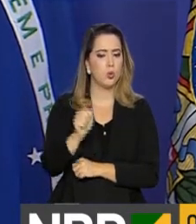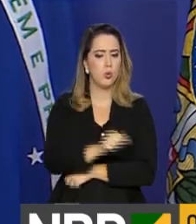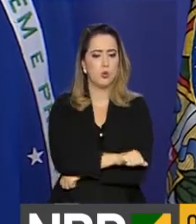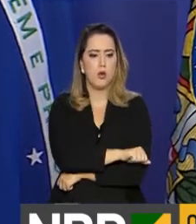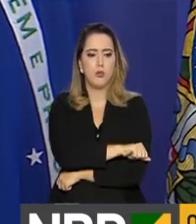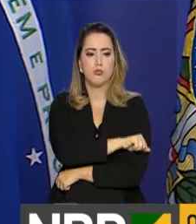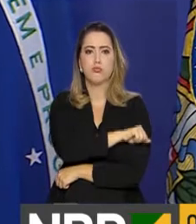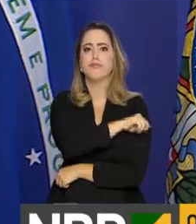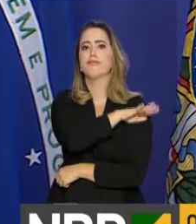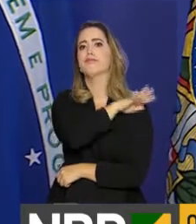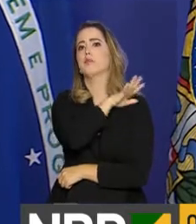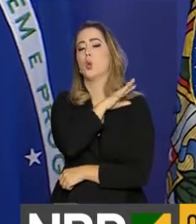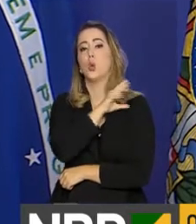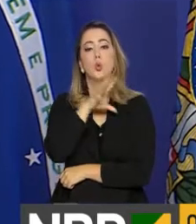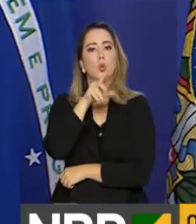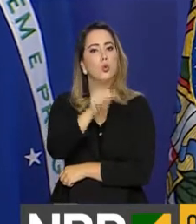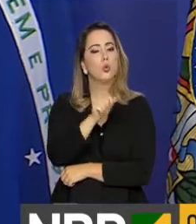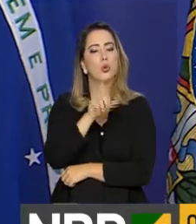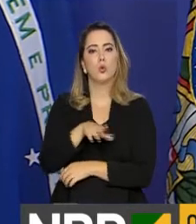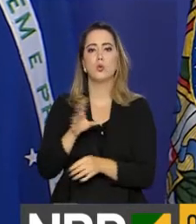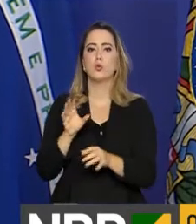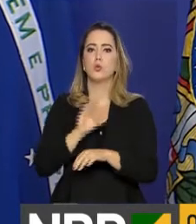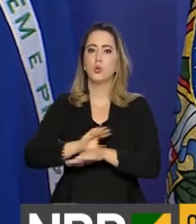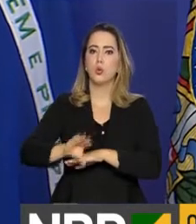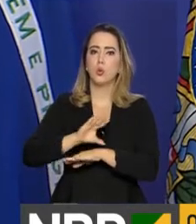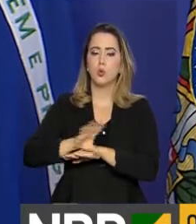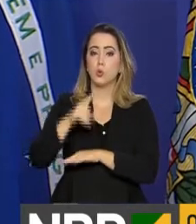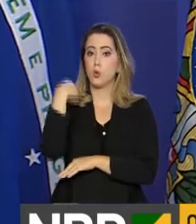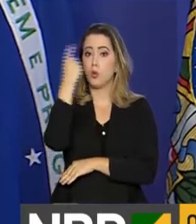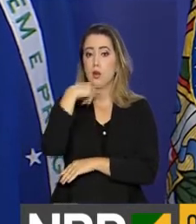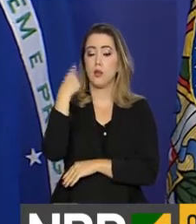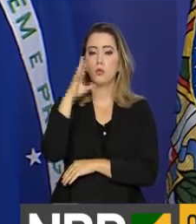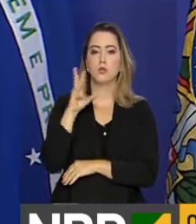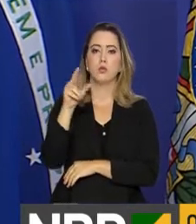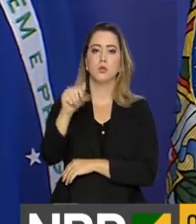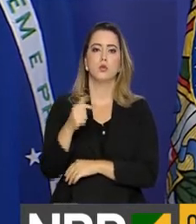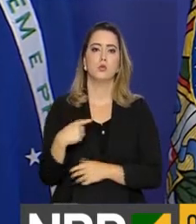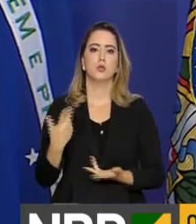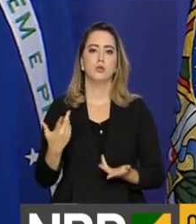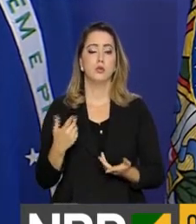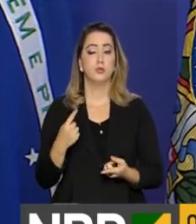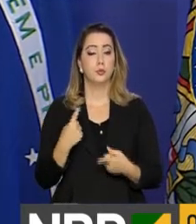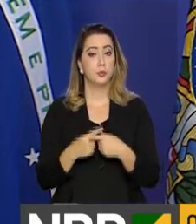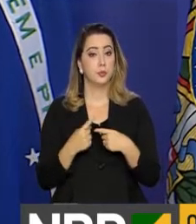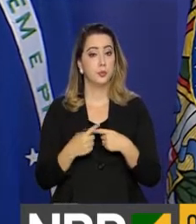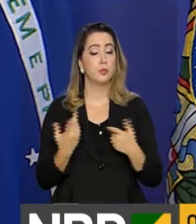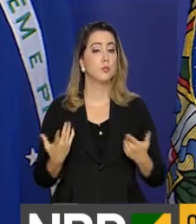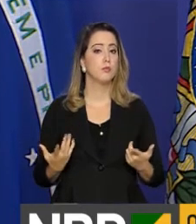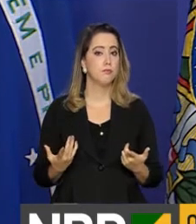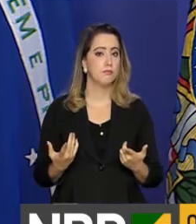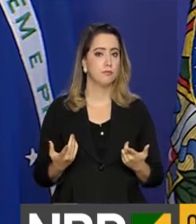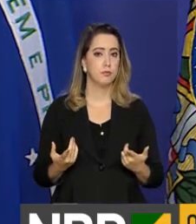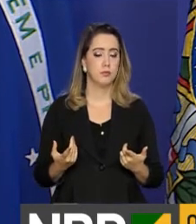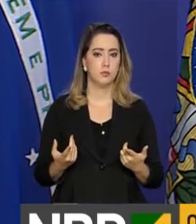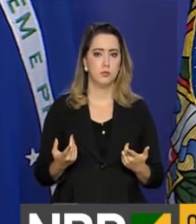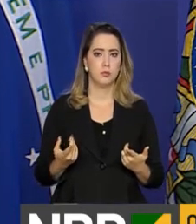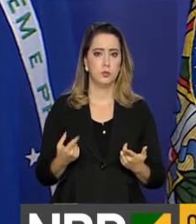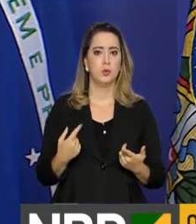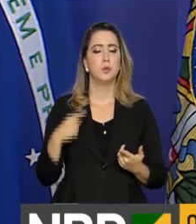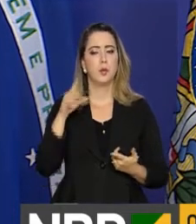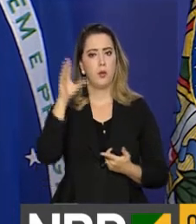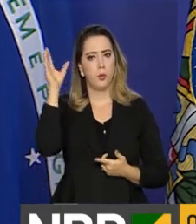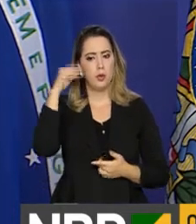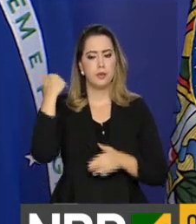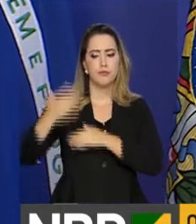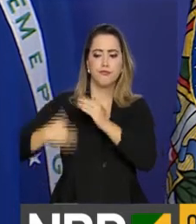gravar faziam o curso em tempo integral e não é sem razão que a coréia